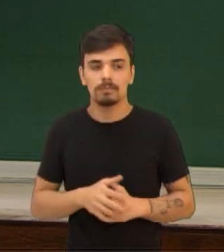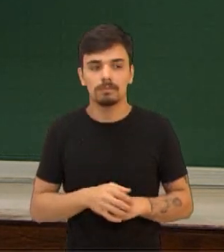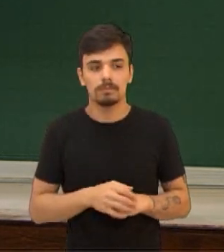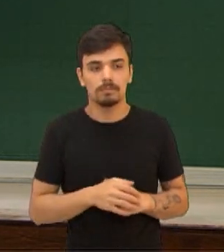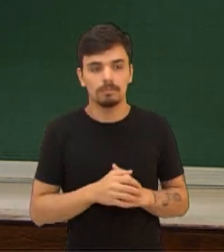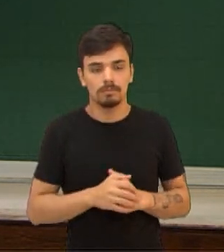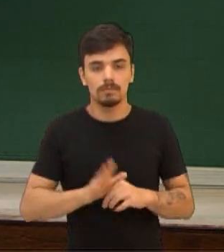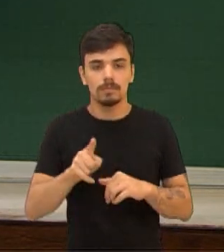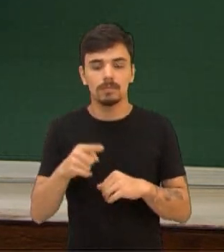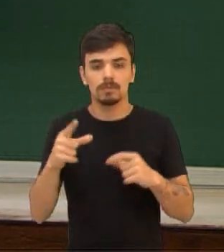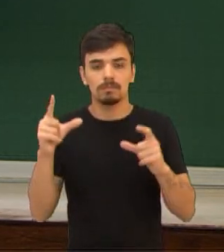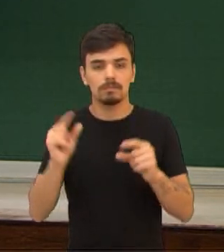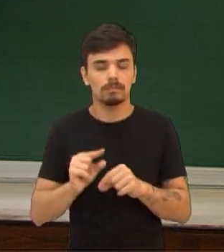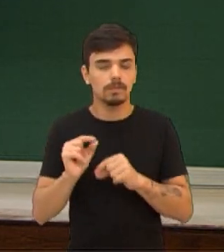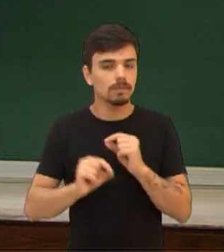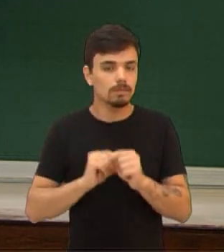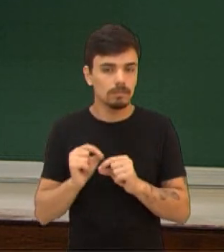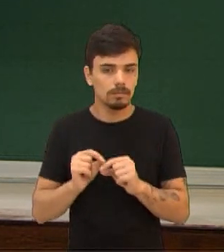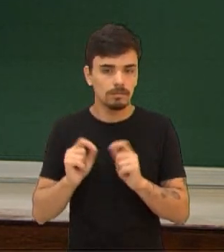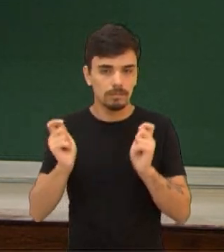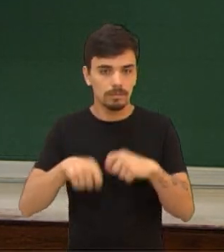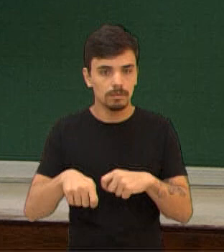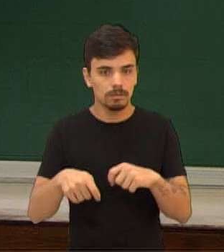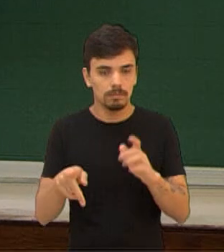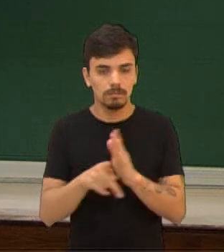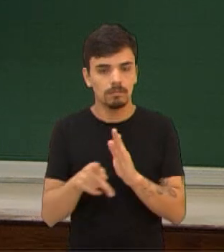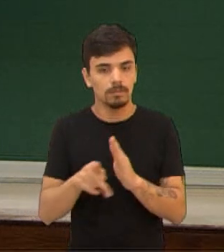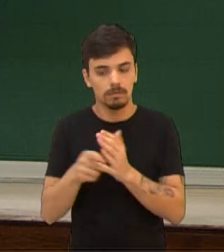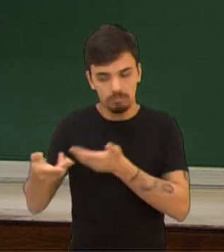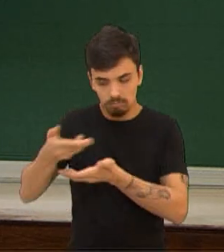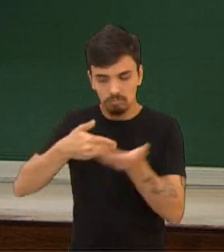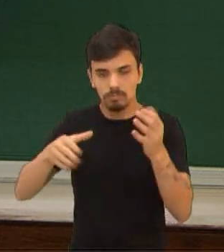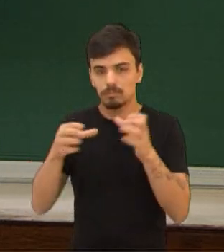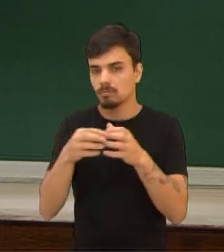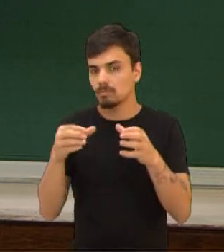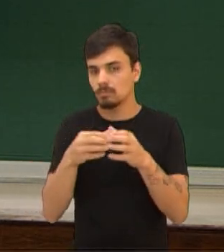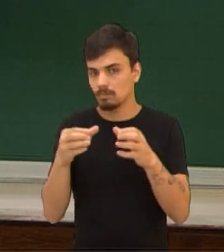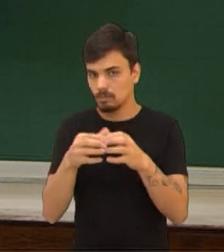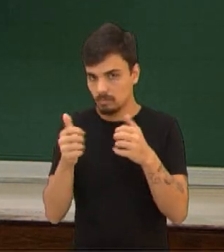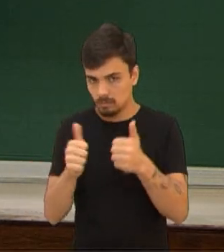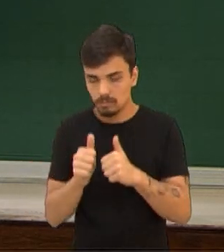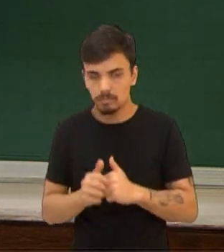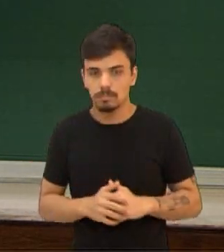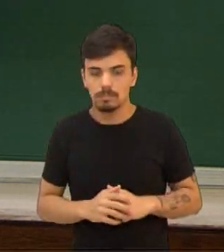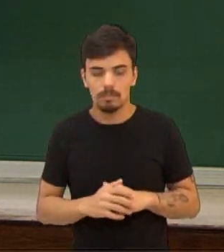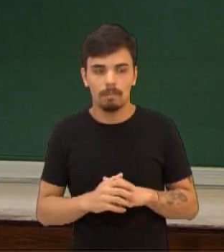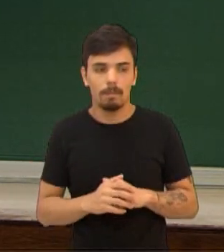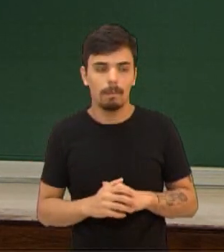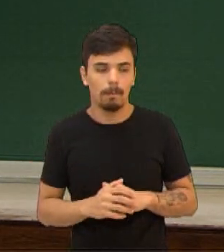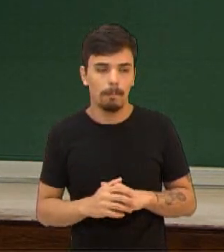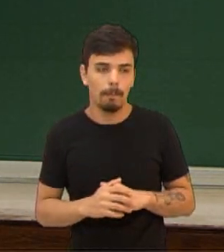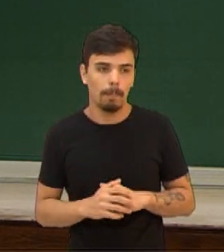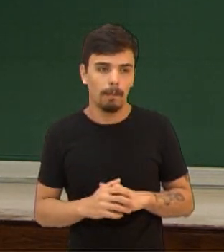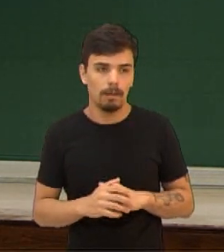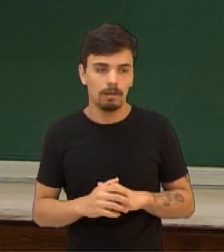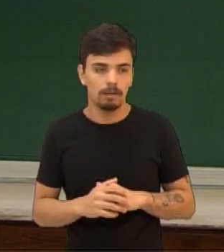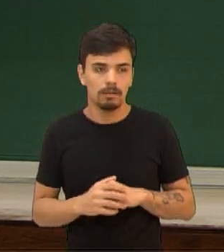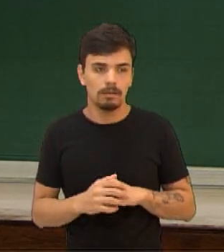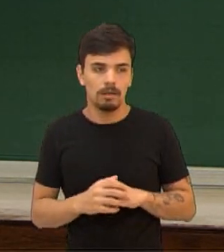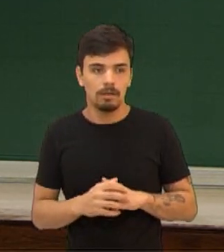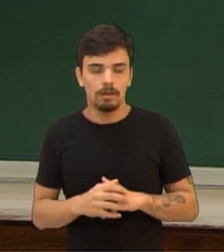menor que a capacitância dos capacitores que participam do grupo que está ligado em série. Ok? Então,